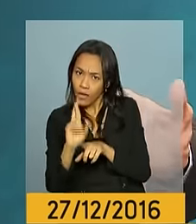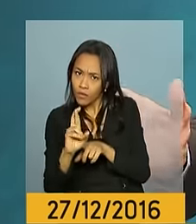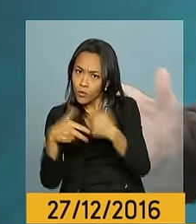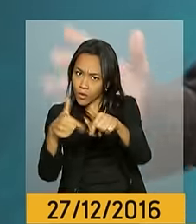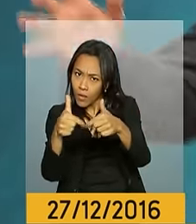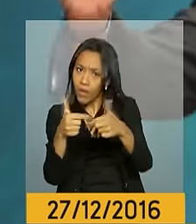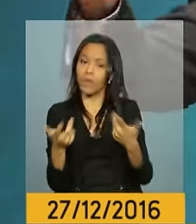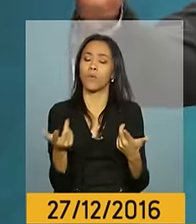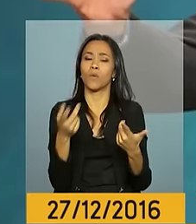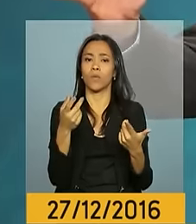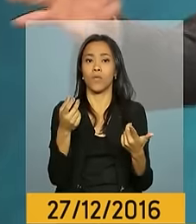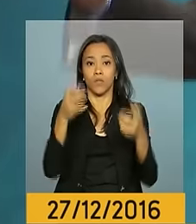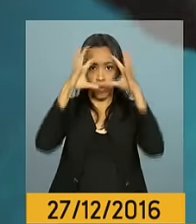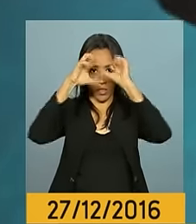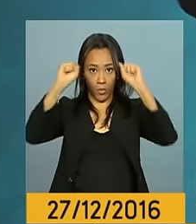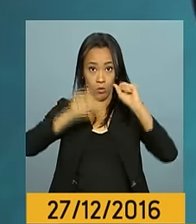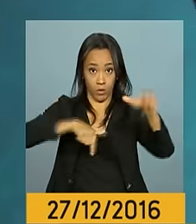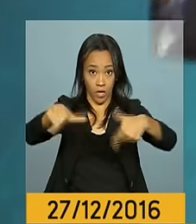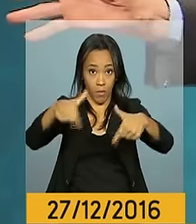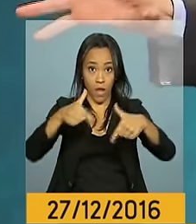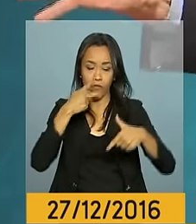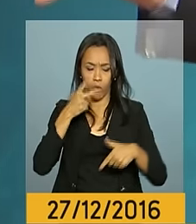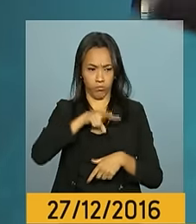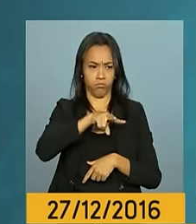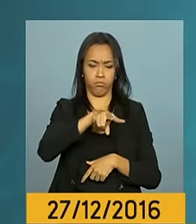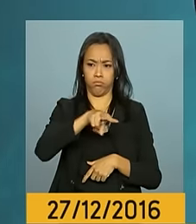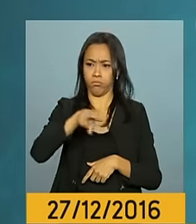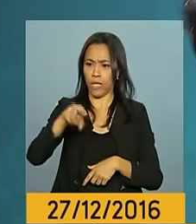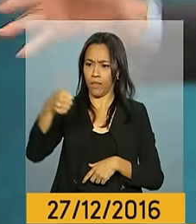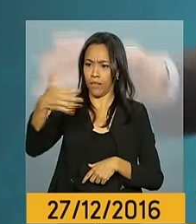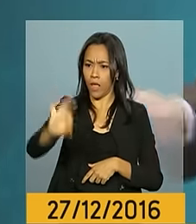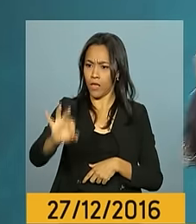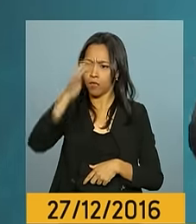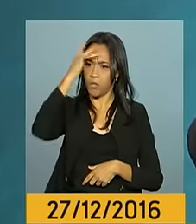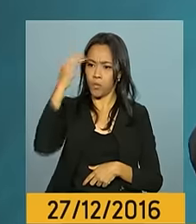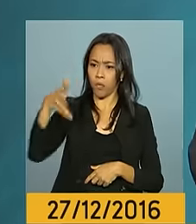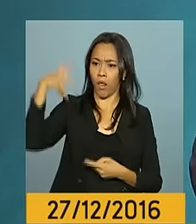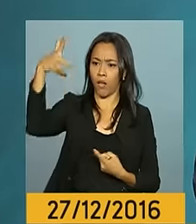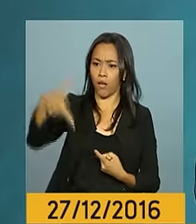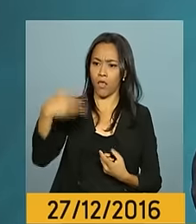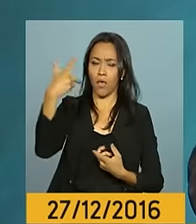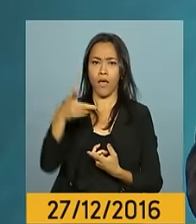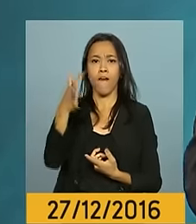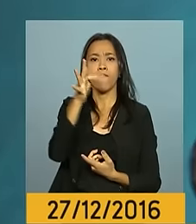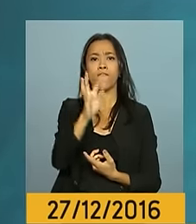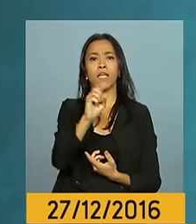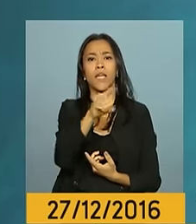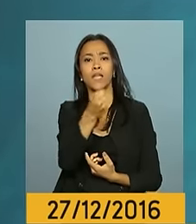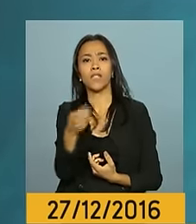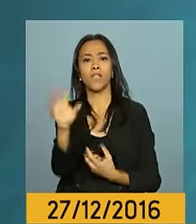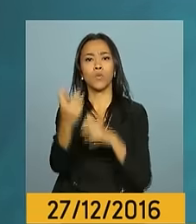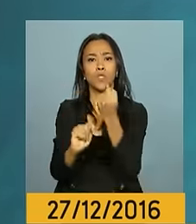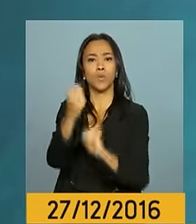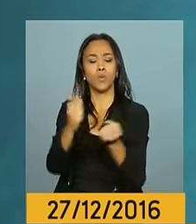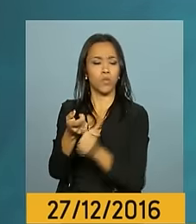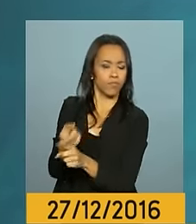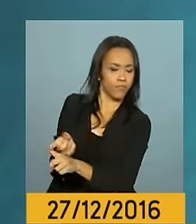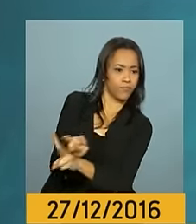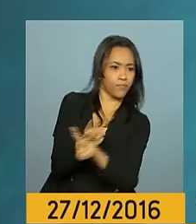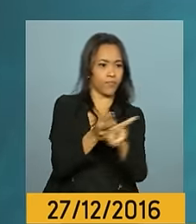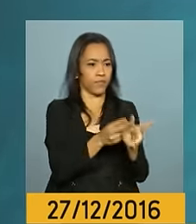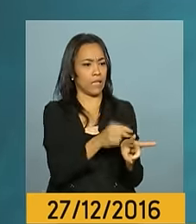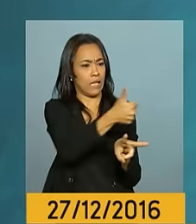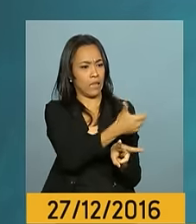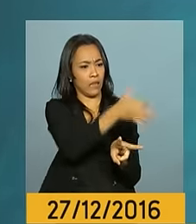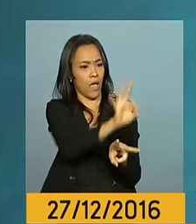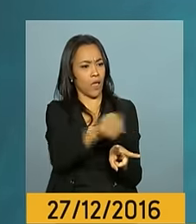histórico porque estou vendo aqui 10 oradores das federações de indústria de comércio e tô vendo 10 oradores